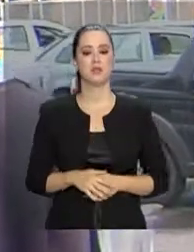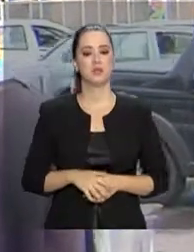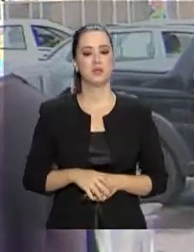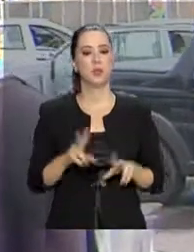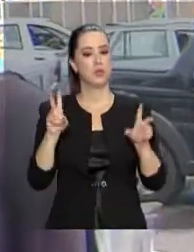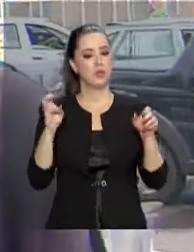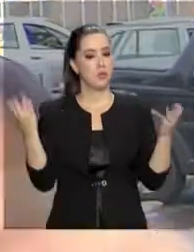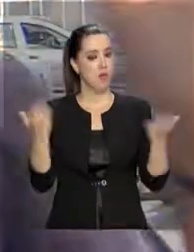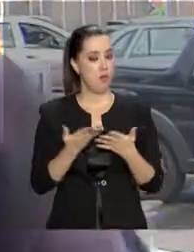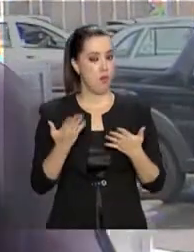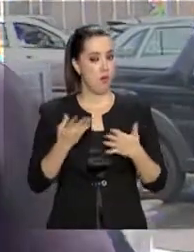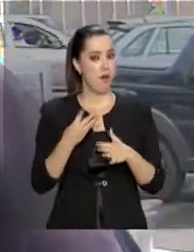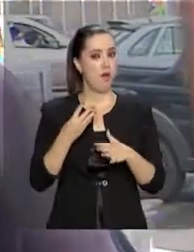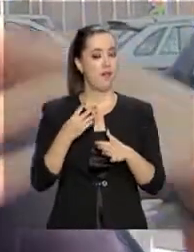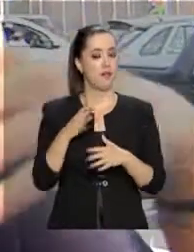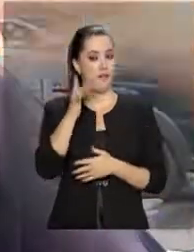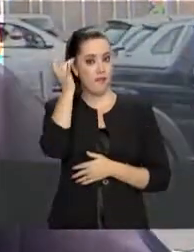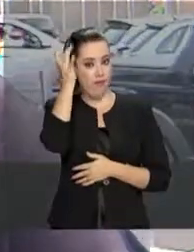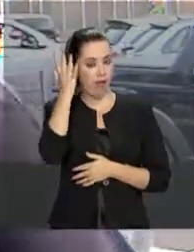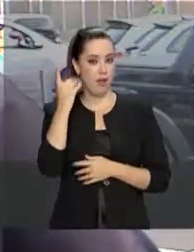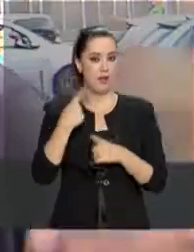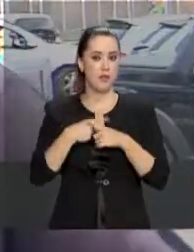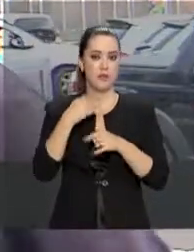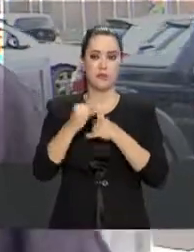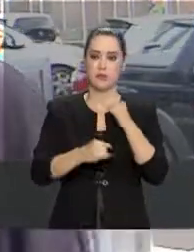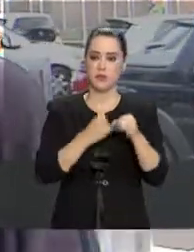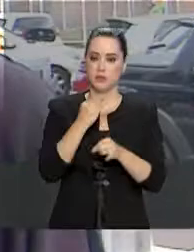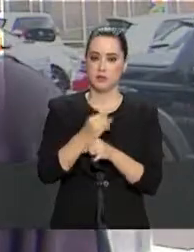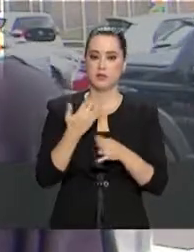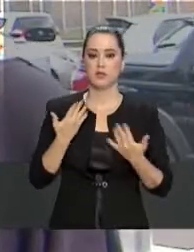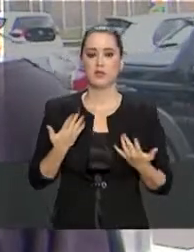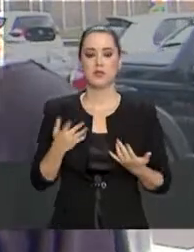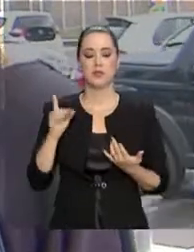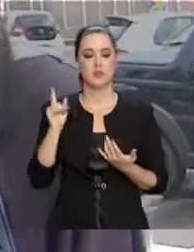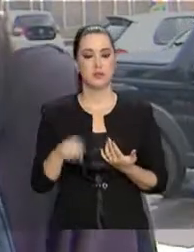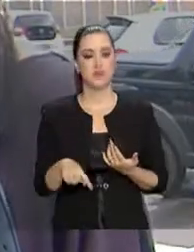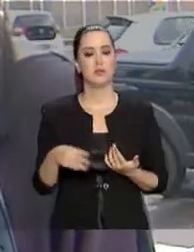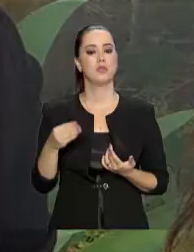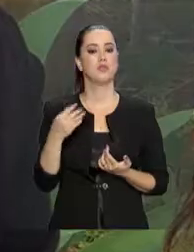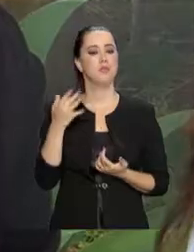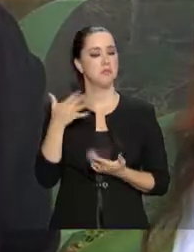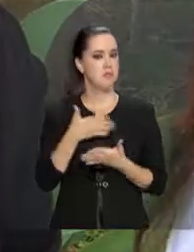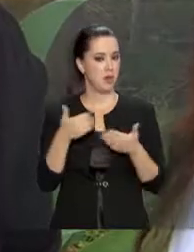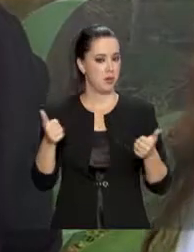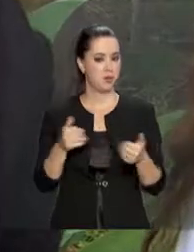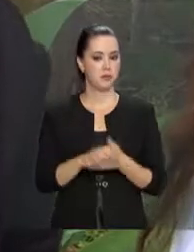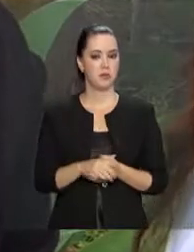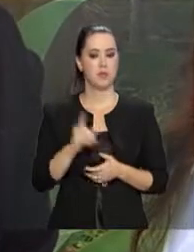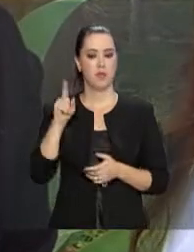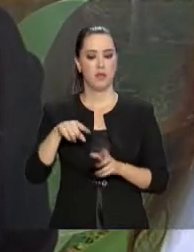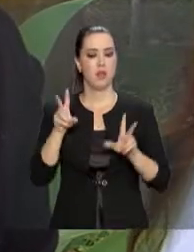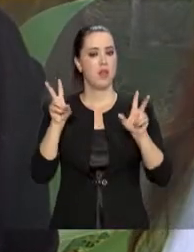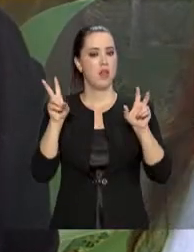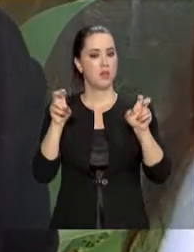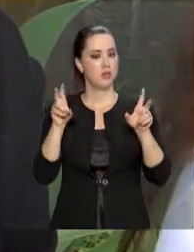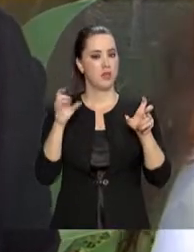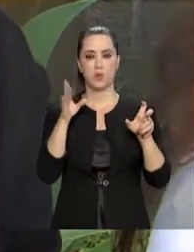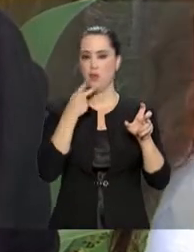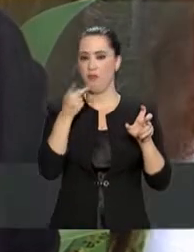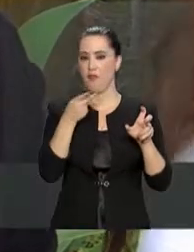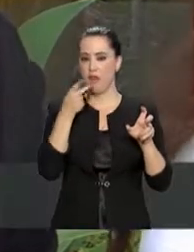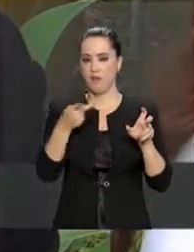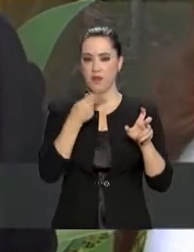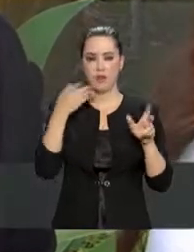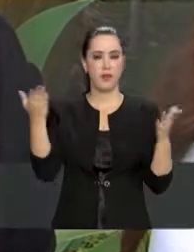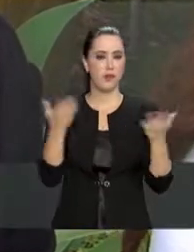ano. Foi mais voltado para internet, essas coisas assim. Acho que foi bem mais fácil. É um tema assim que só se fala nisso, principalmente